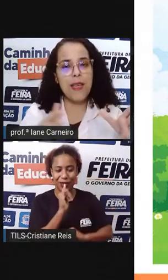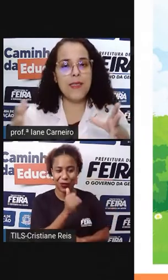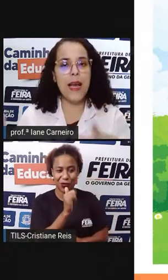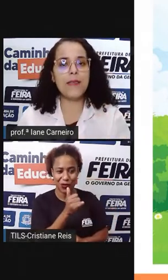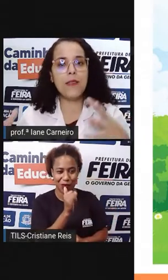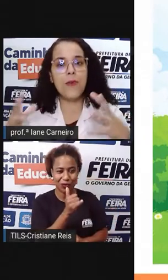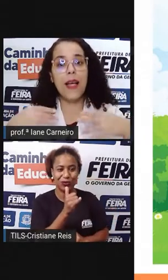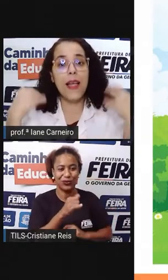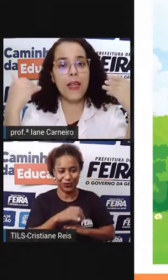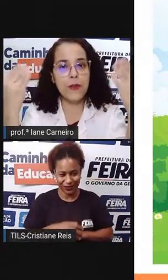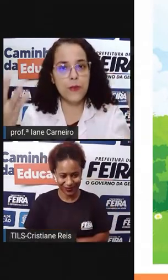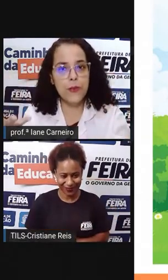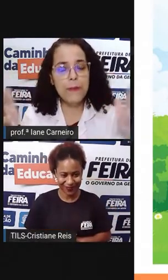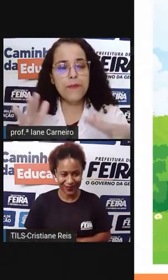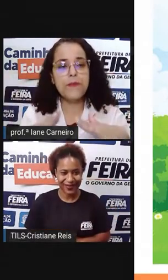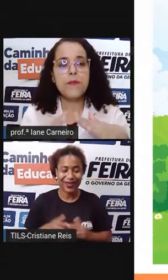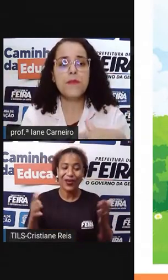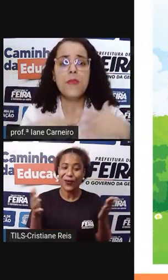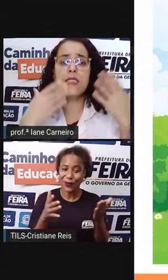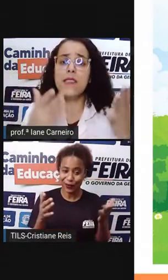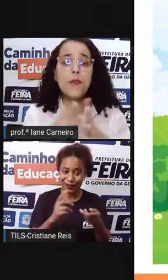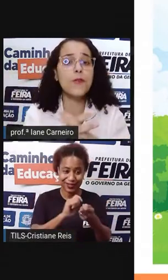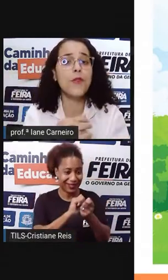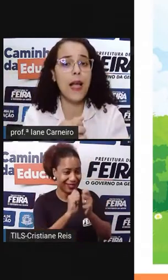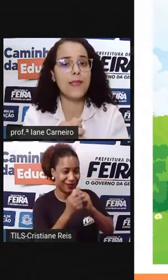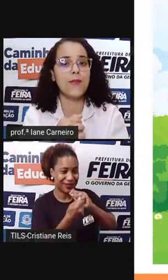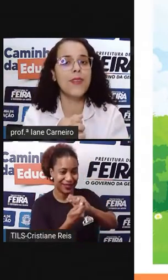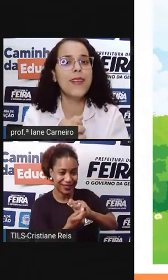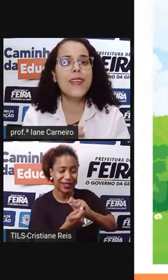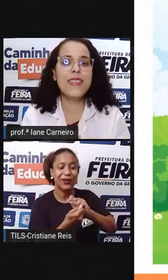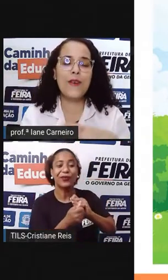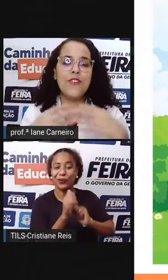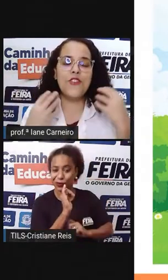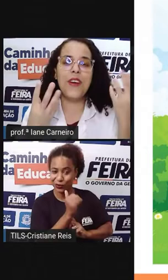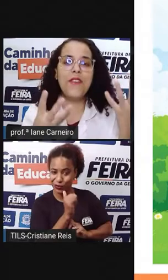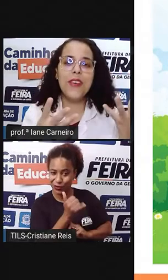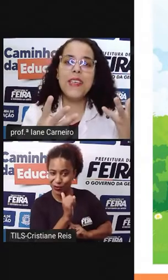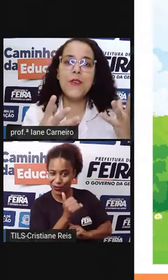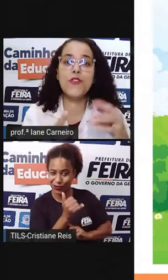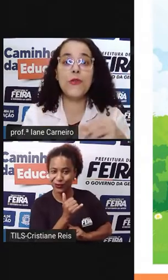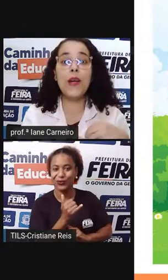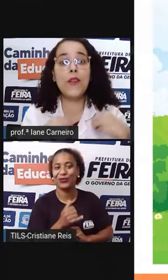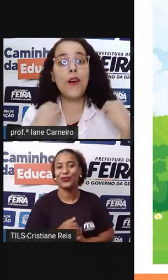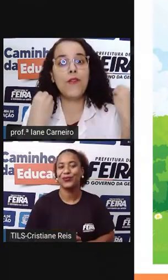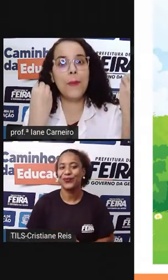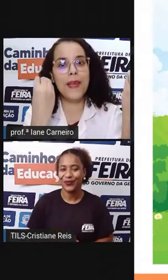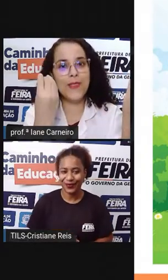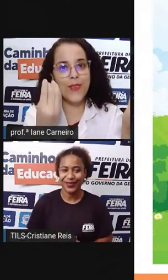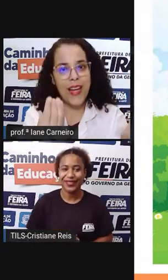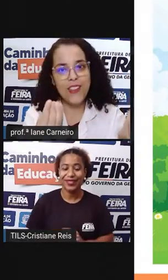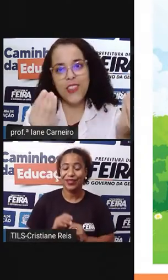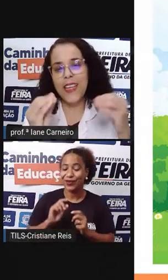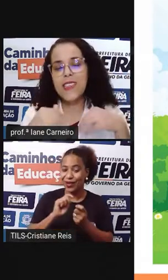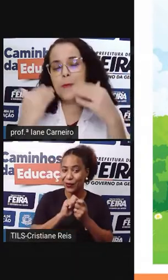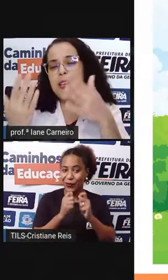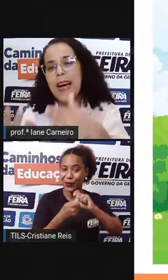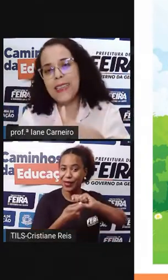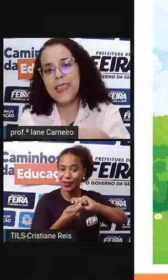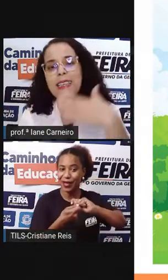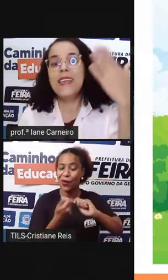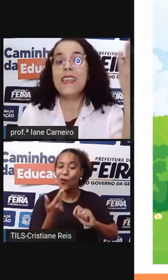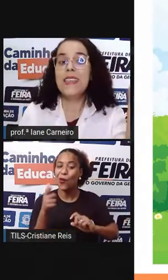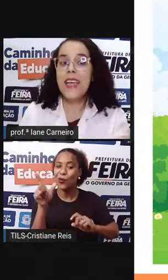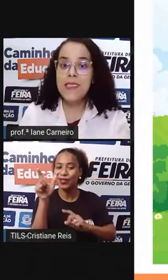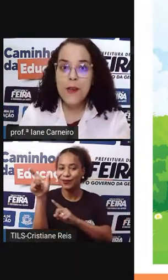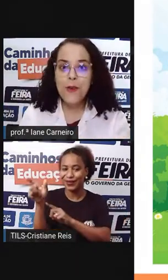né, baseada numa releitura desse conto clássico. Então a gente vai ver aqui hoje uma nova personagem, né,